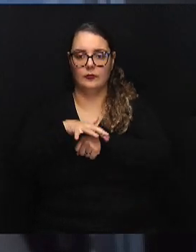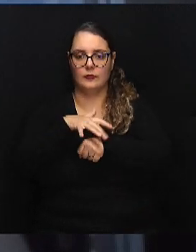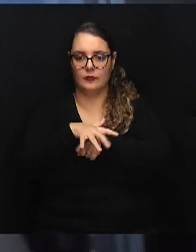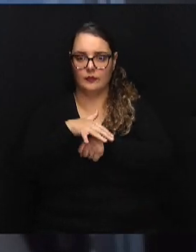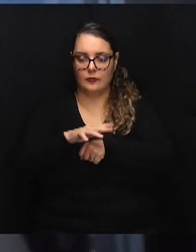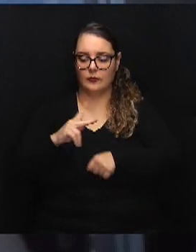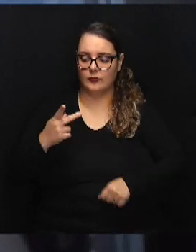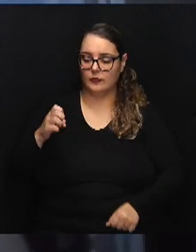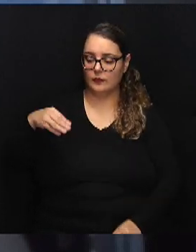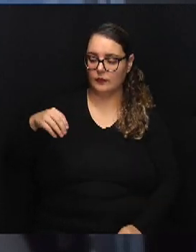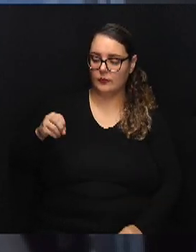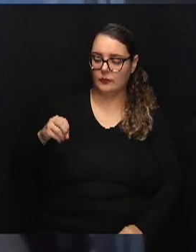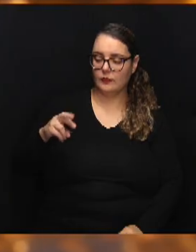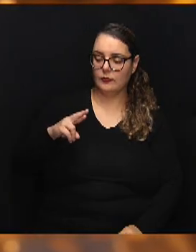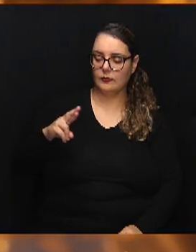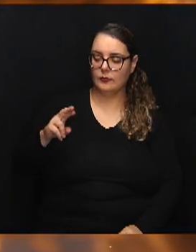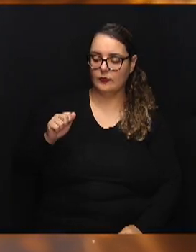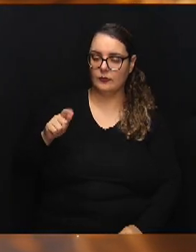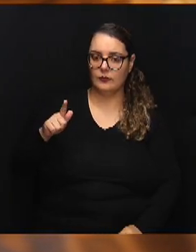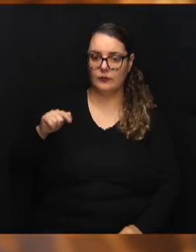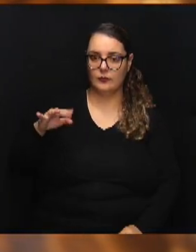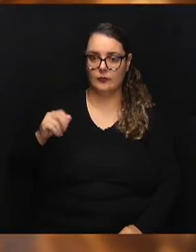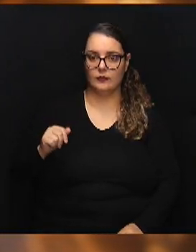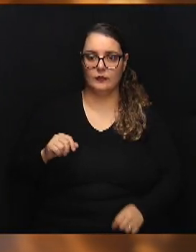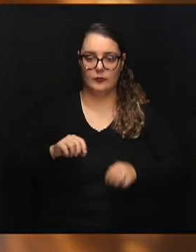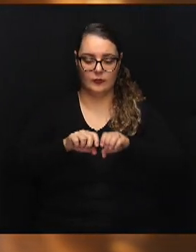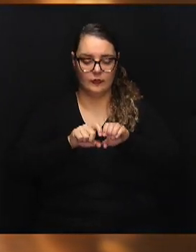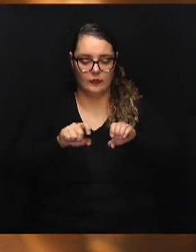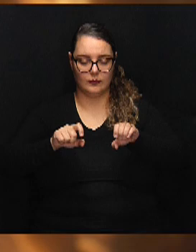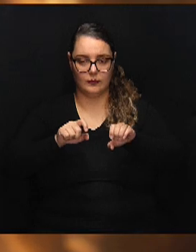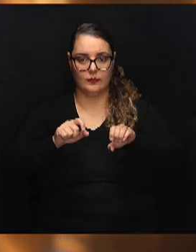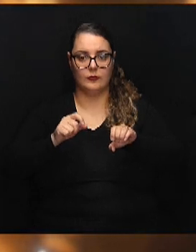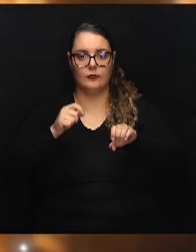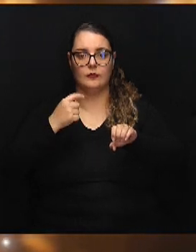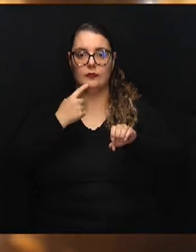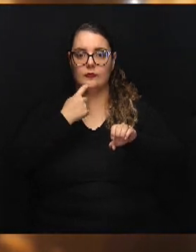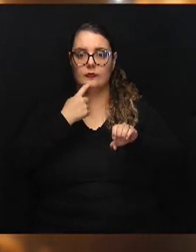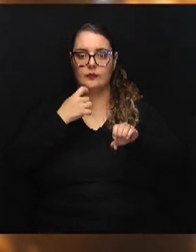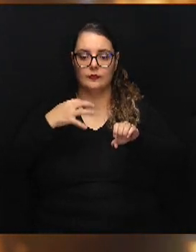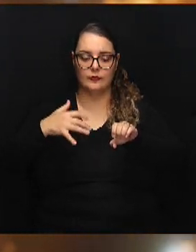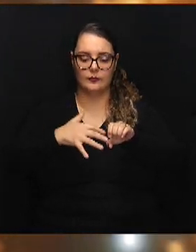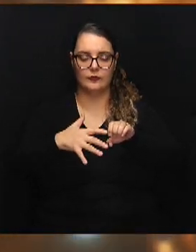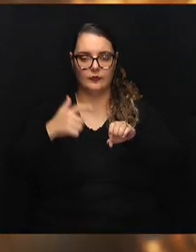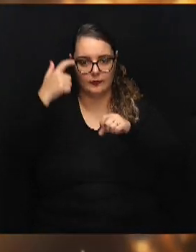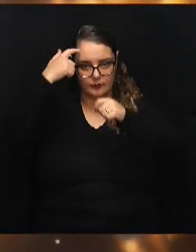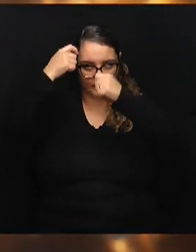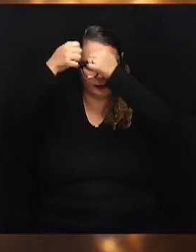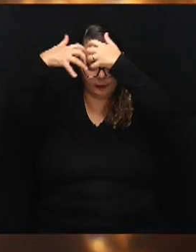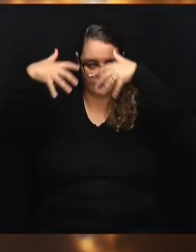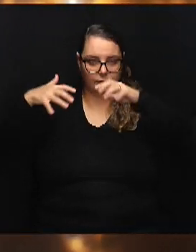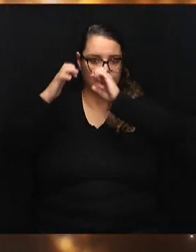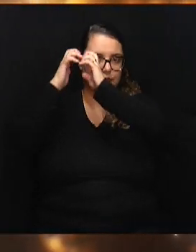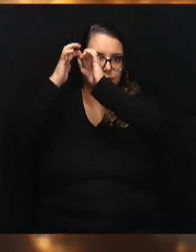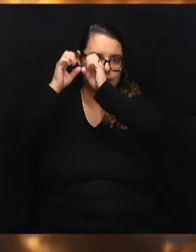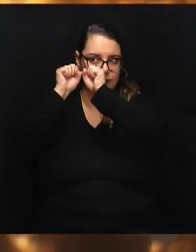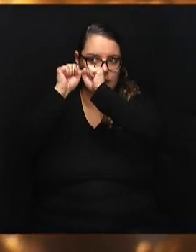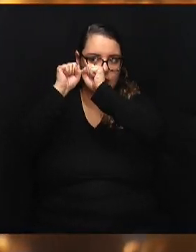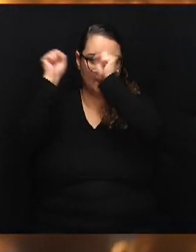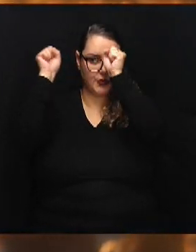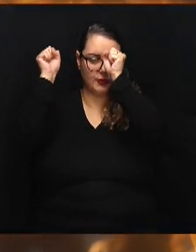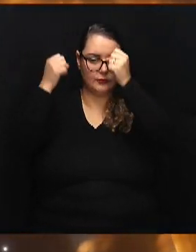uma artéria, um vaso do sistema cerebral, dentro da cabeça que pode